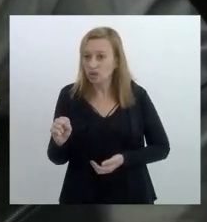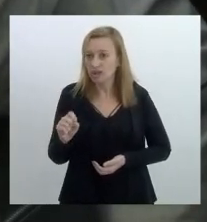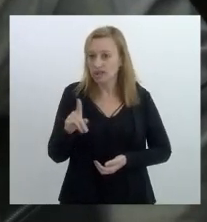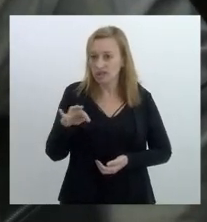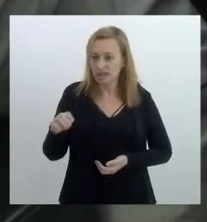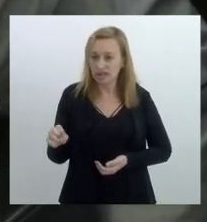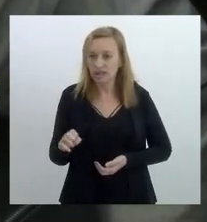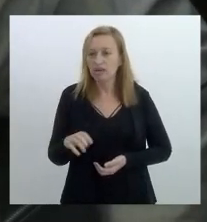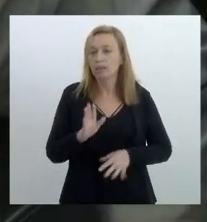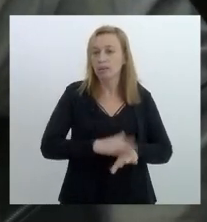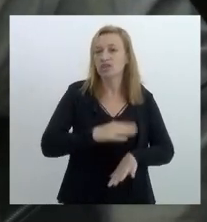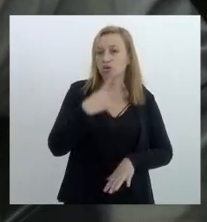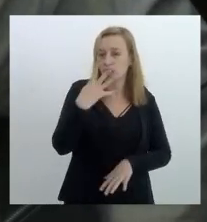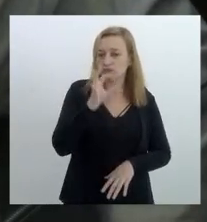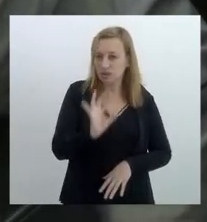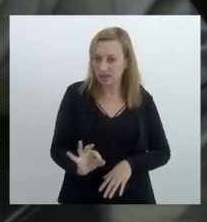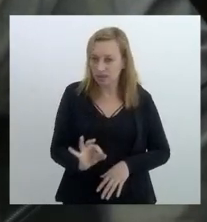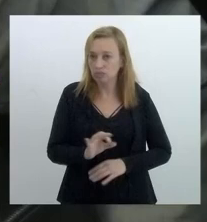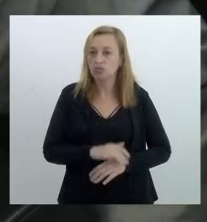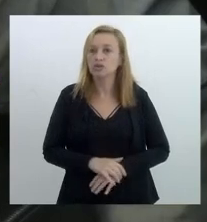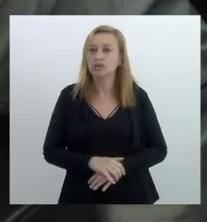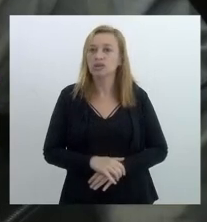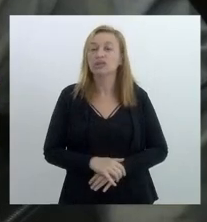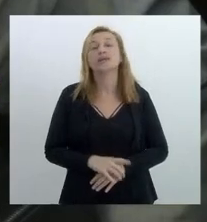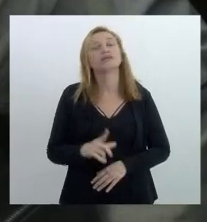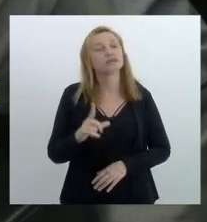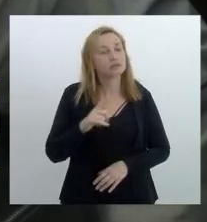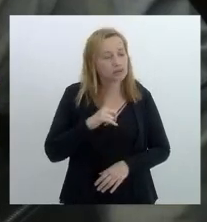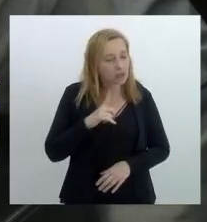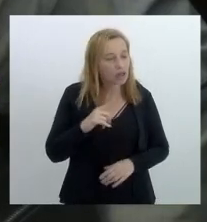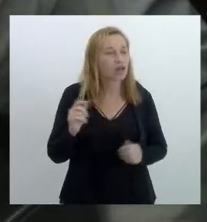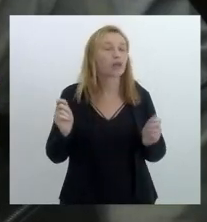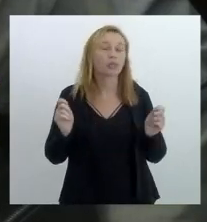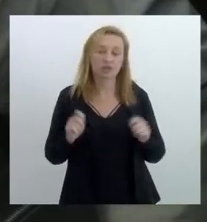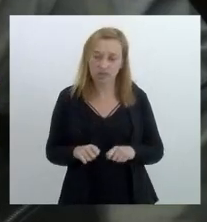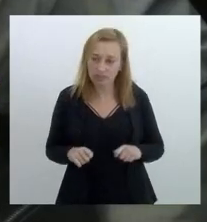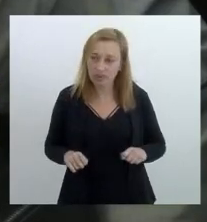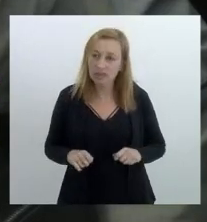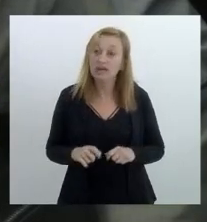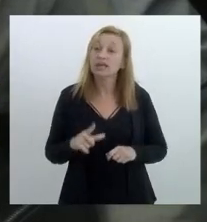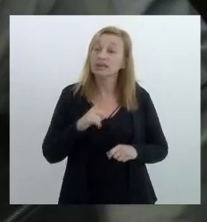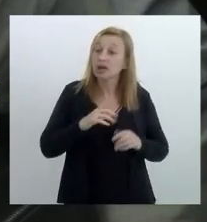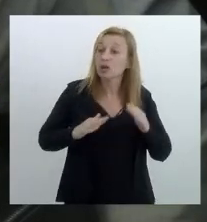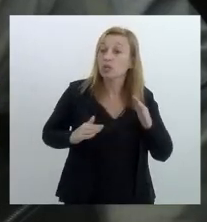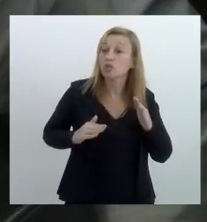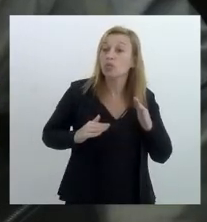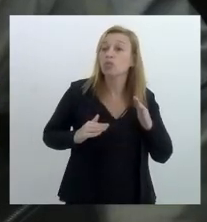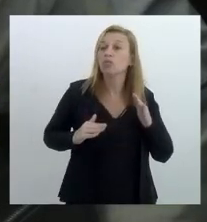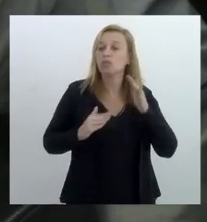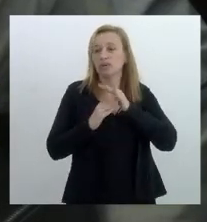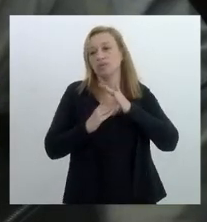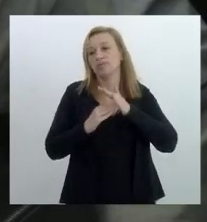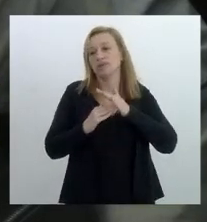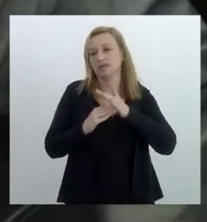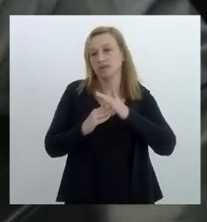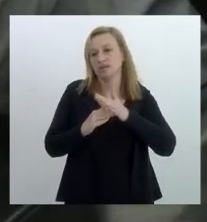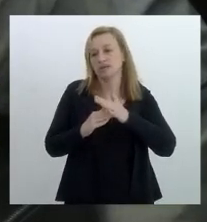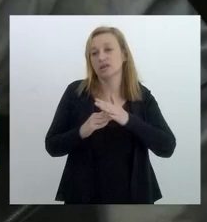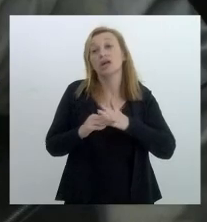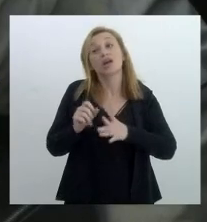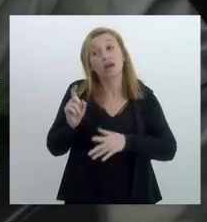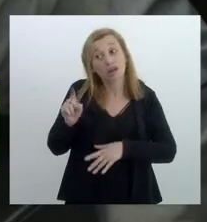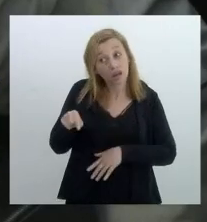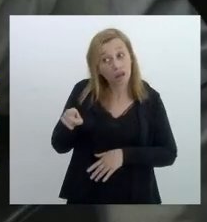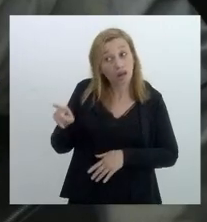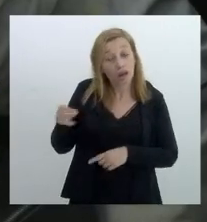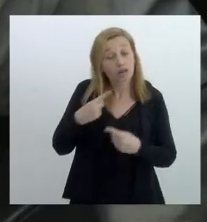mais 4%. Né? Existe a possibilidade, ou seja, existe um limitador, né? Que é isso que está